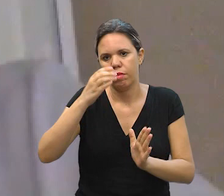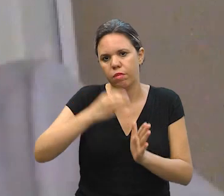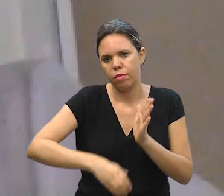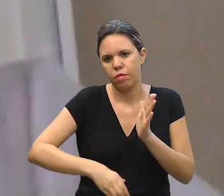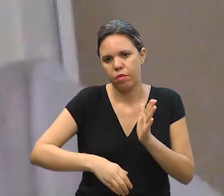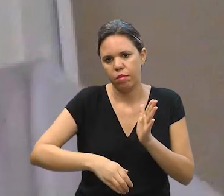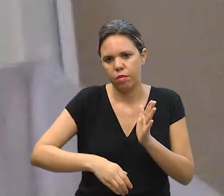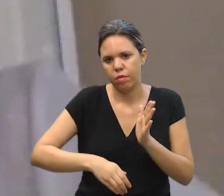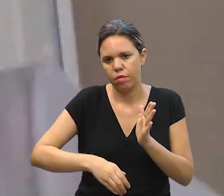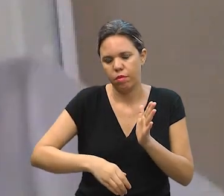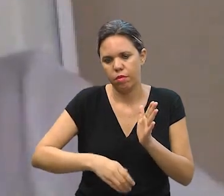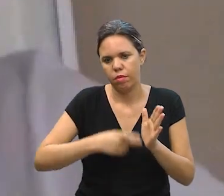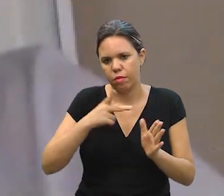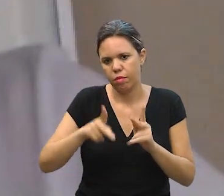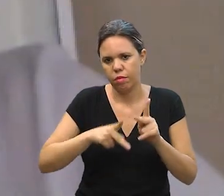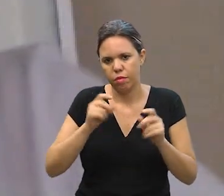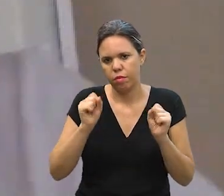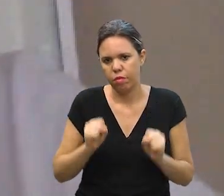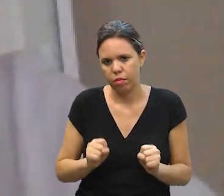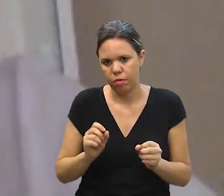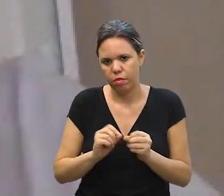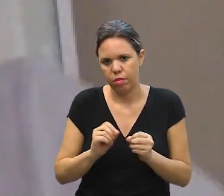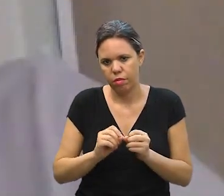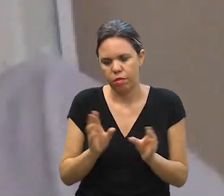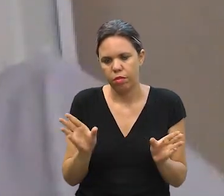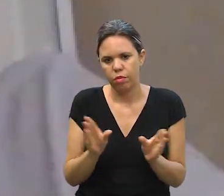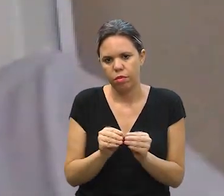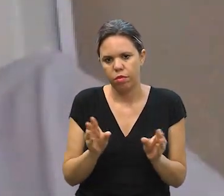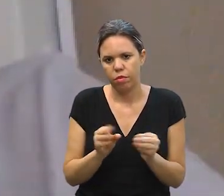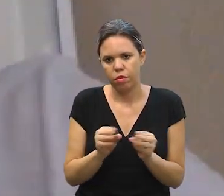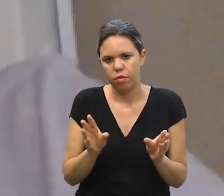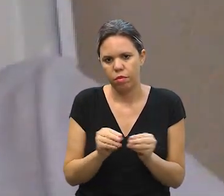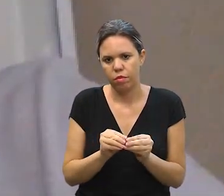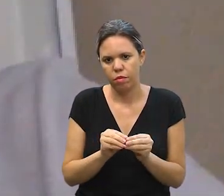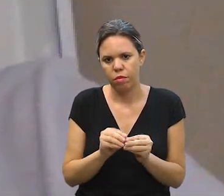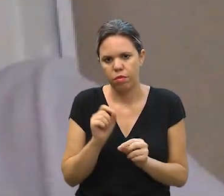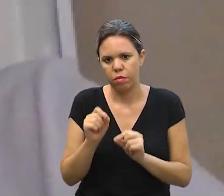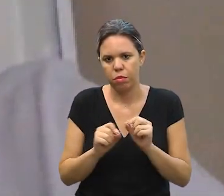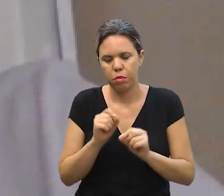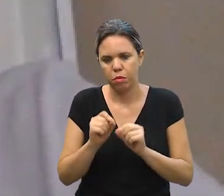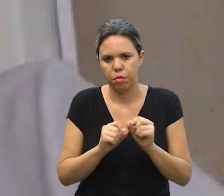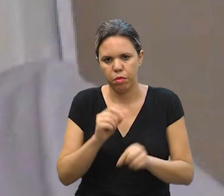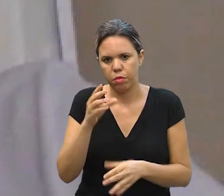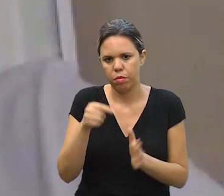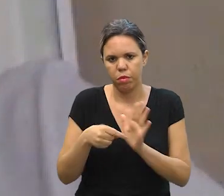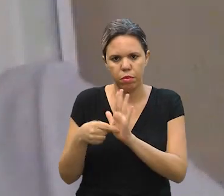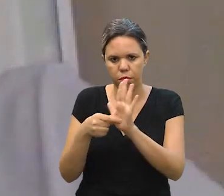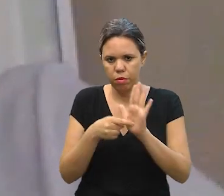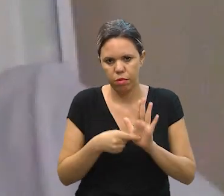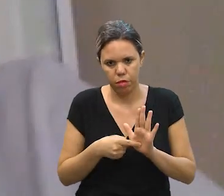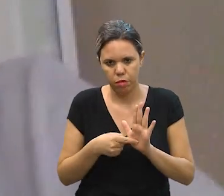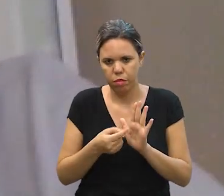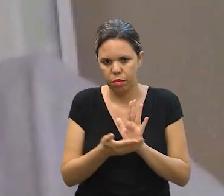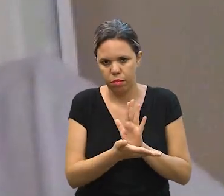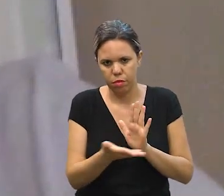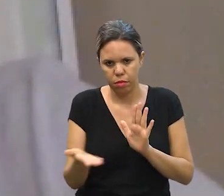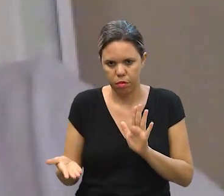capítulos e eles puderam fazer um resumo do que eles apresentaram,